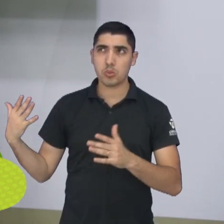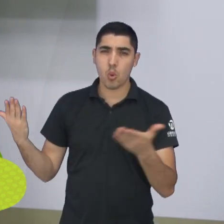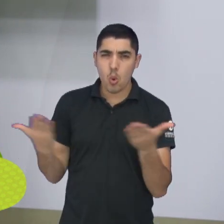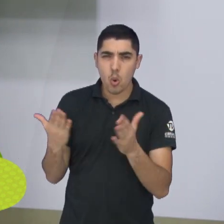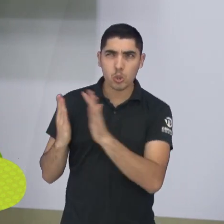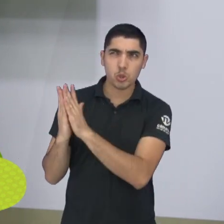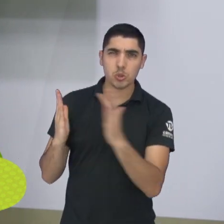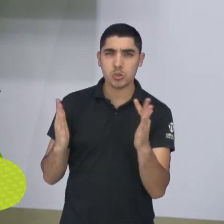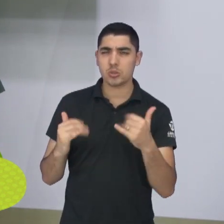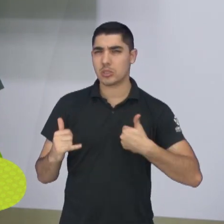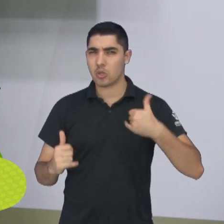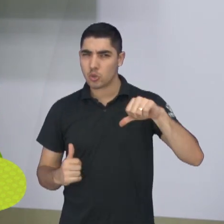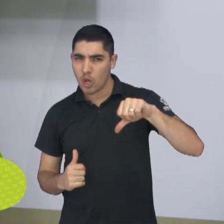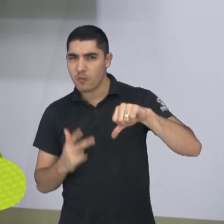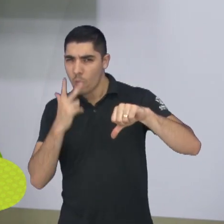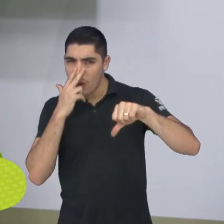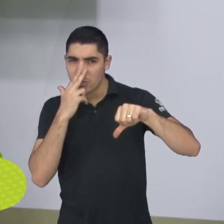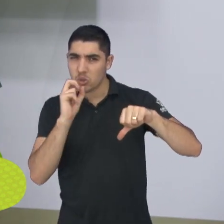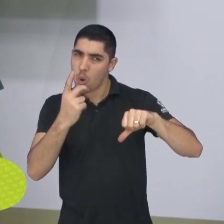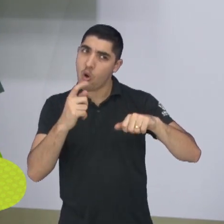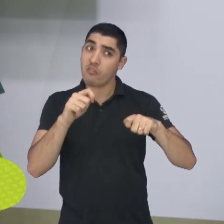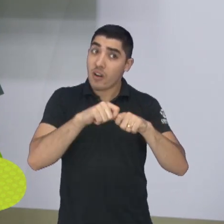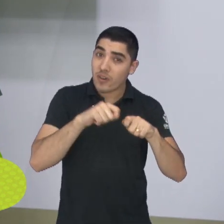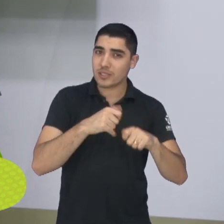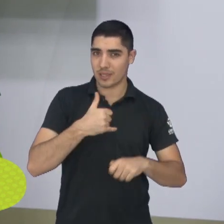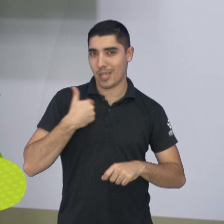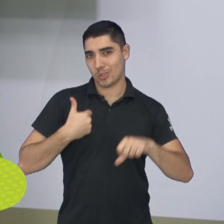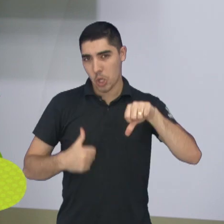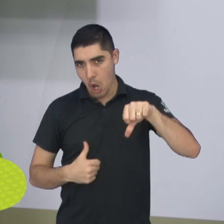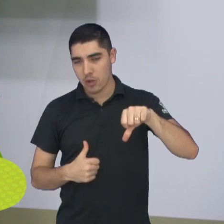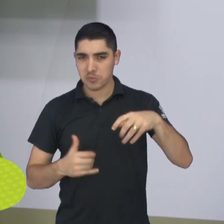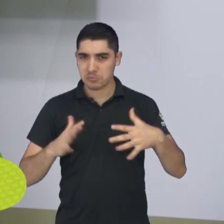matemática não está errado, ou vai fazer 9 anos, então,